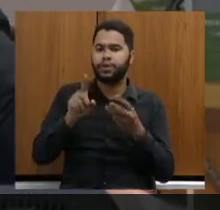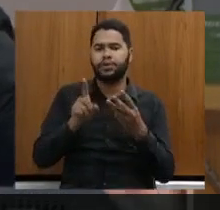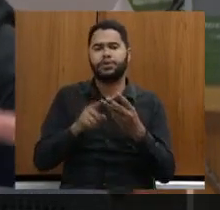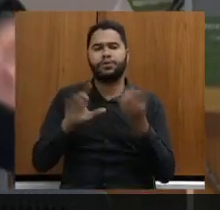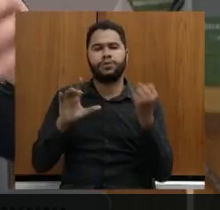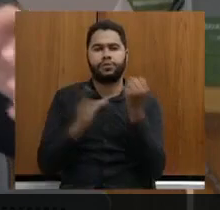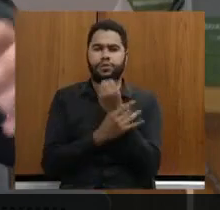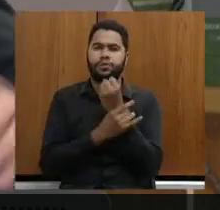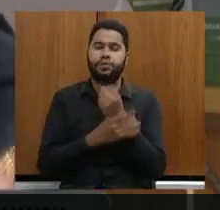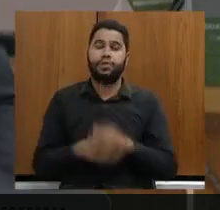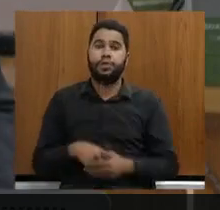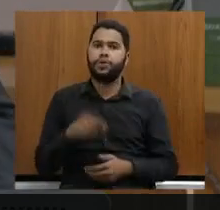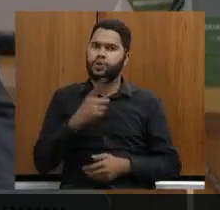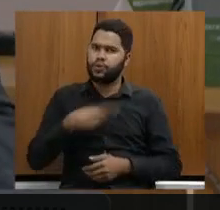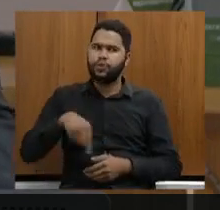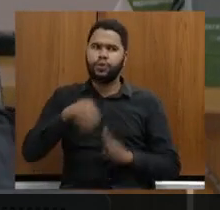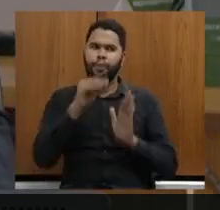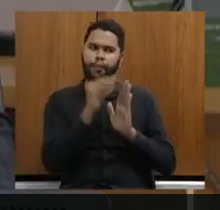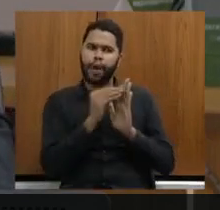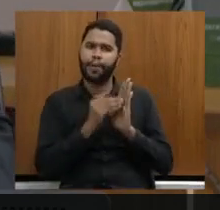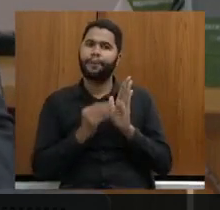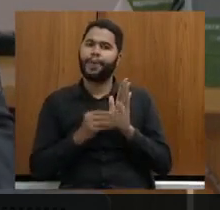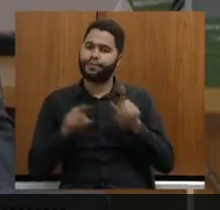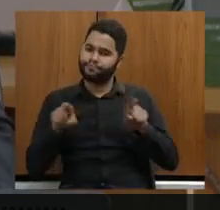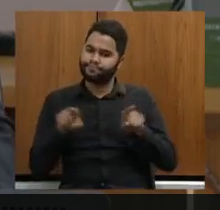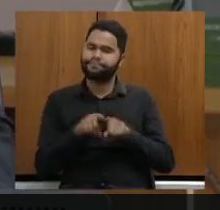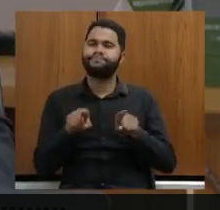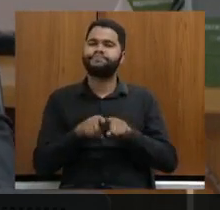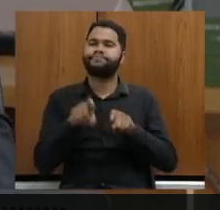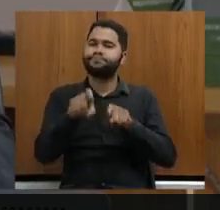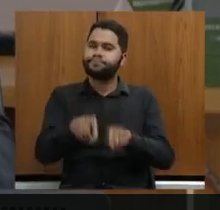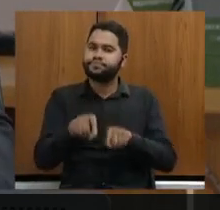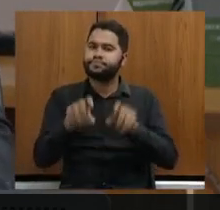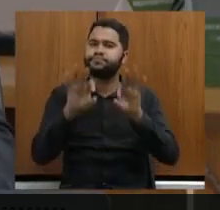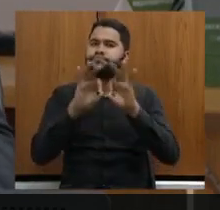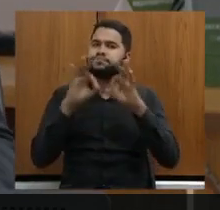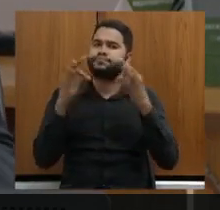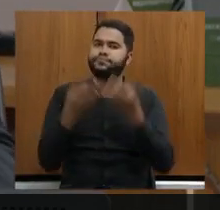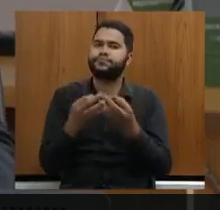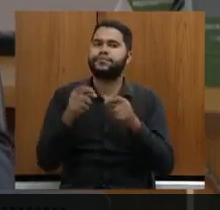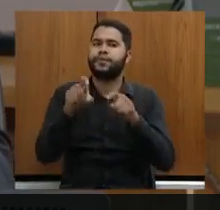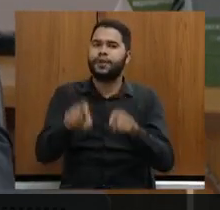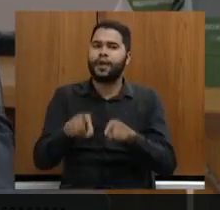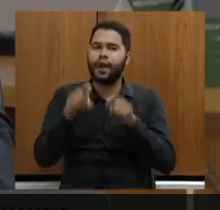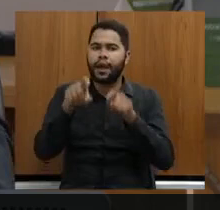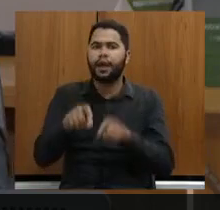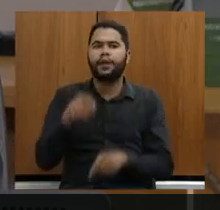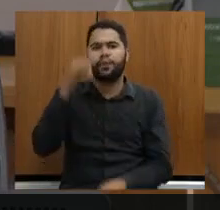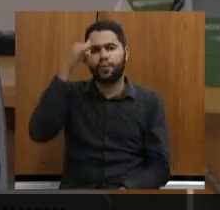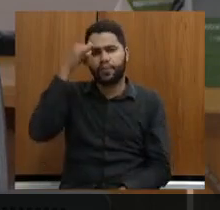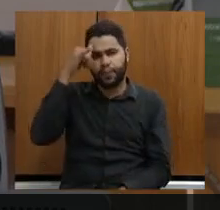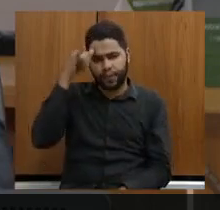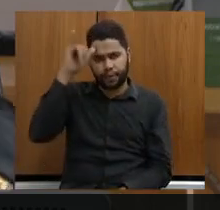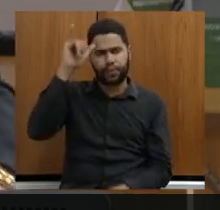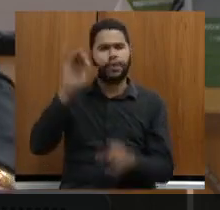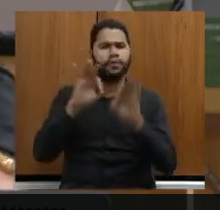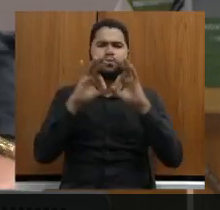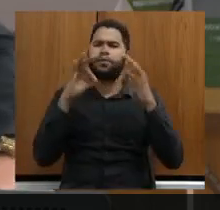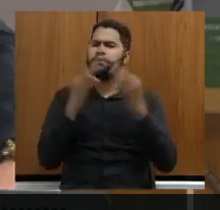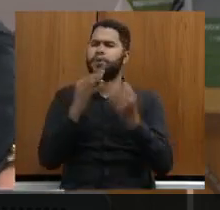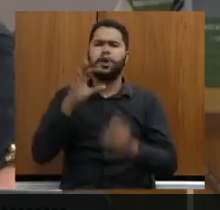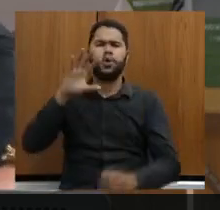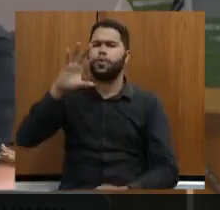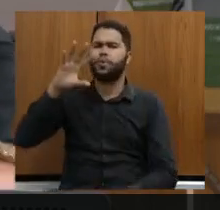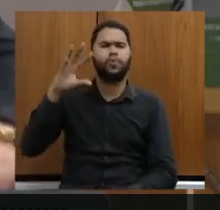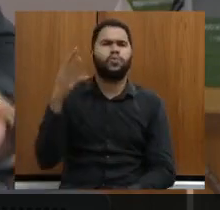e nós temos que colocar aí Agricultura Familiar né agropecuária família agropecuária como um todo